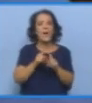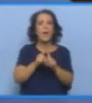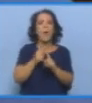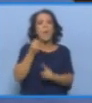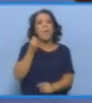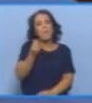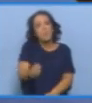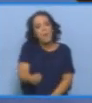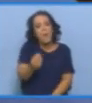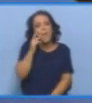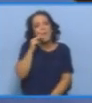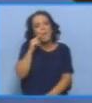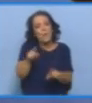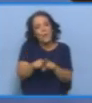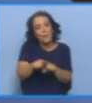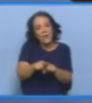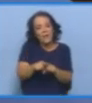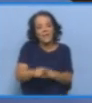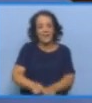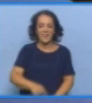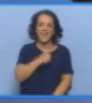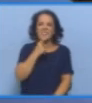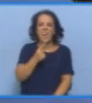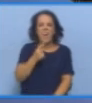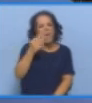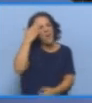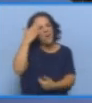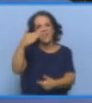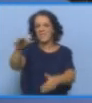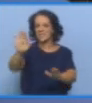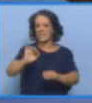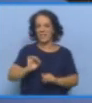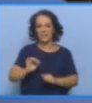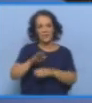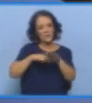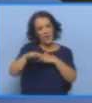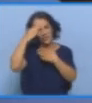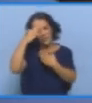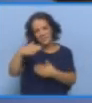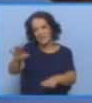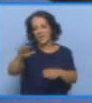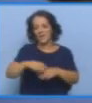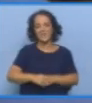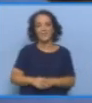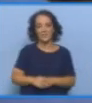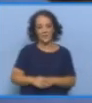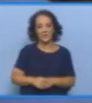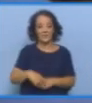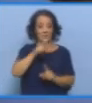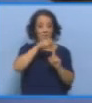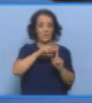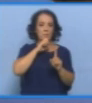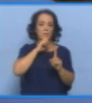bombom diz assim, olha, faz o que quiseres. Então, Dom Manuel Martins, para nós, é realmente